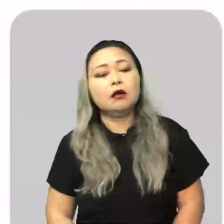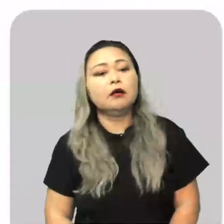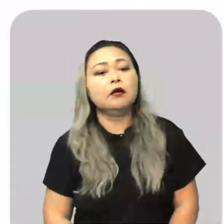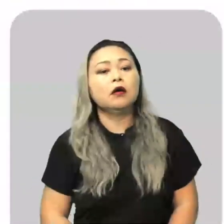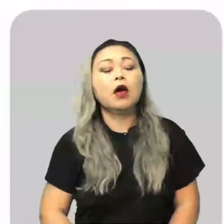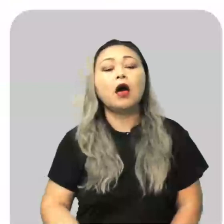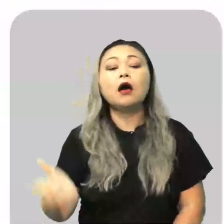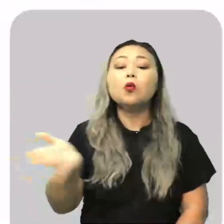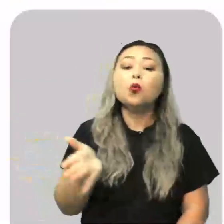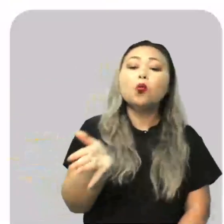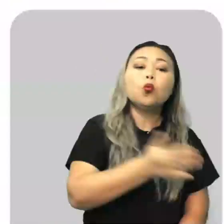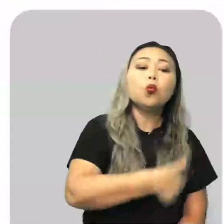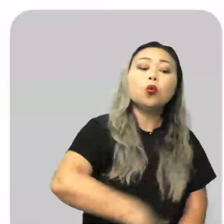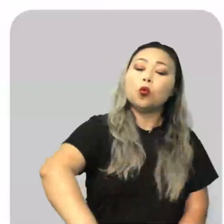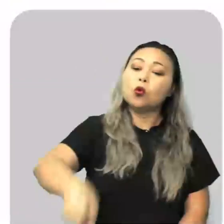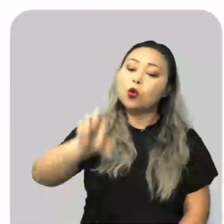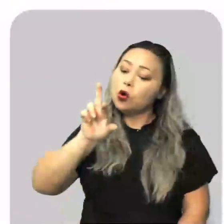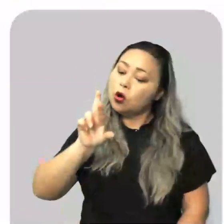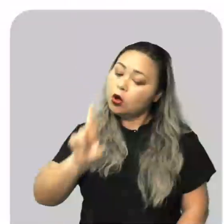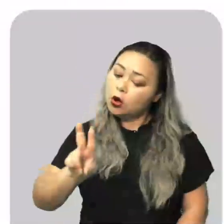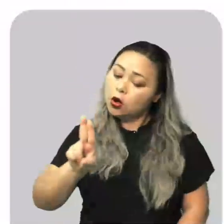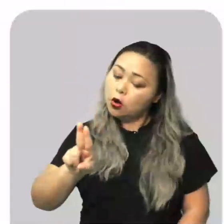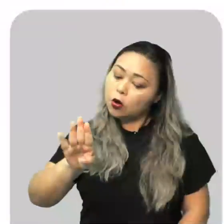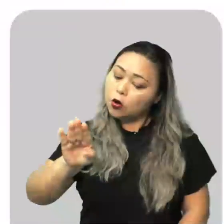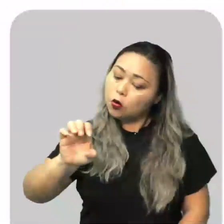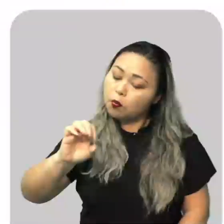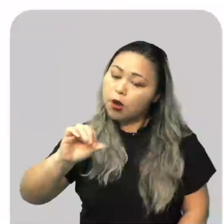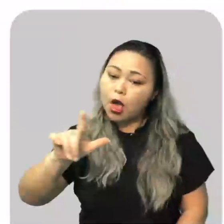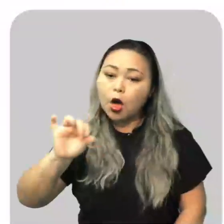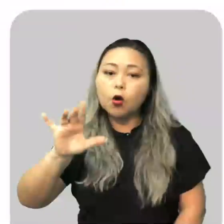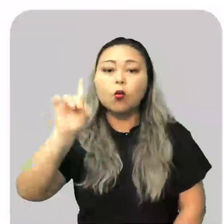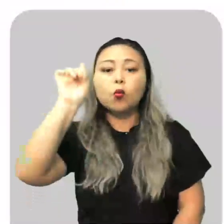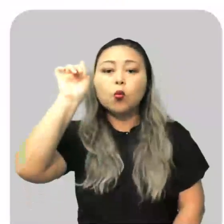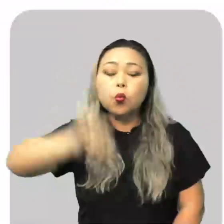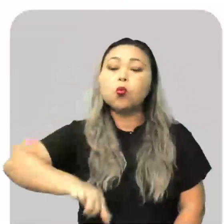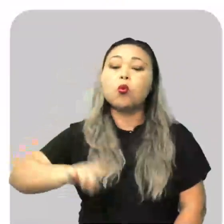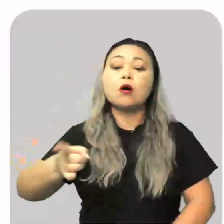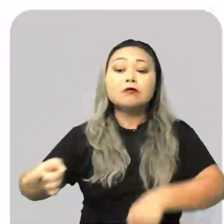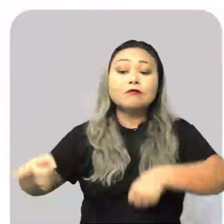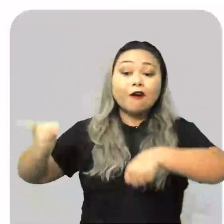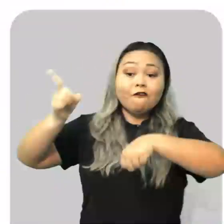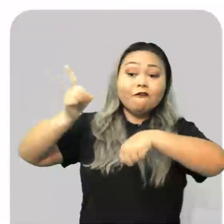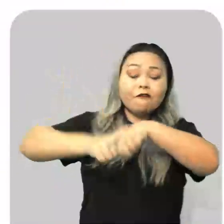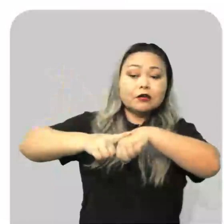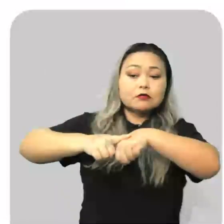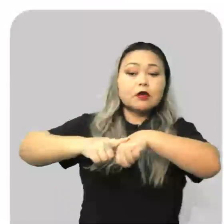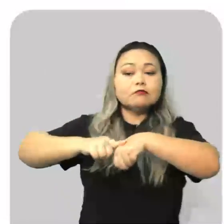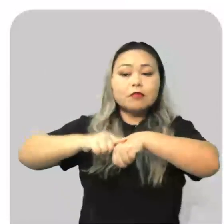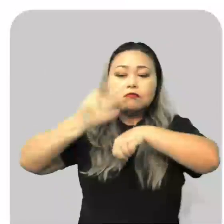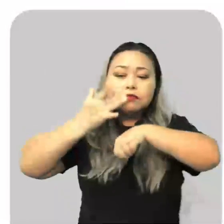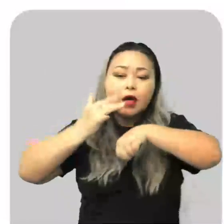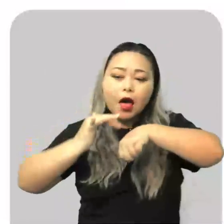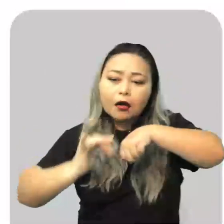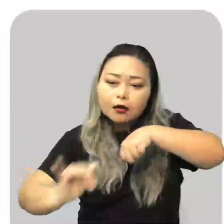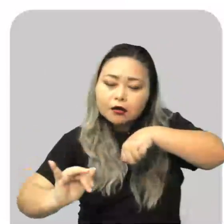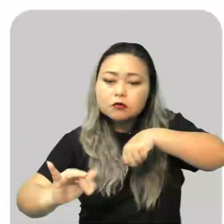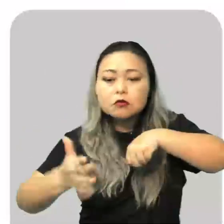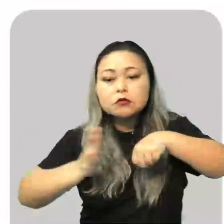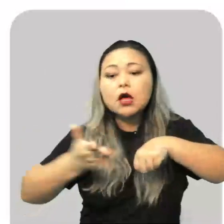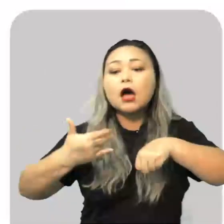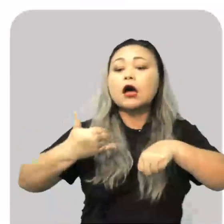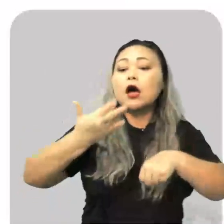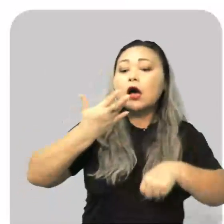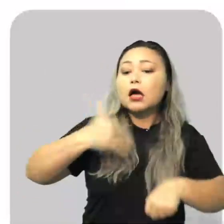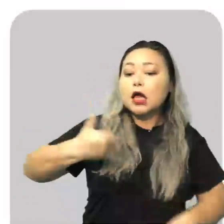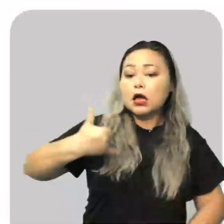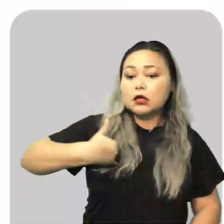A rubéola é uma doença infecto-contagiosa que acomete principalmente crianças entre 5 e 9 anos.